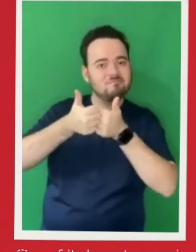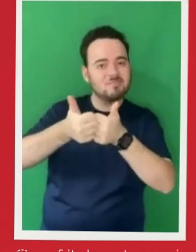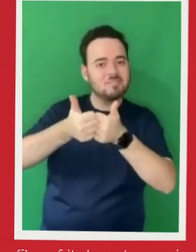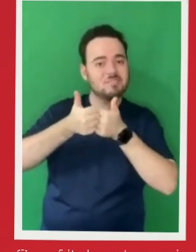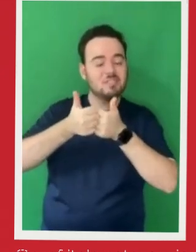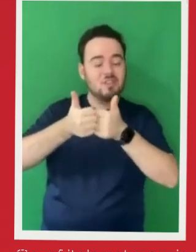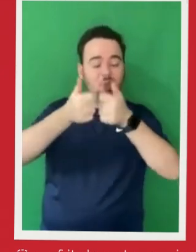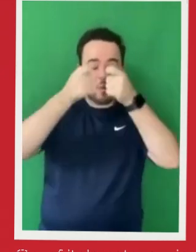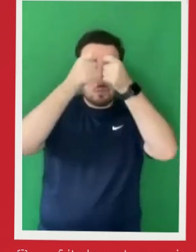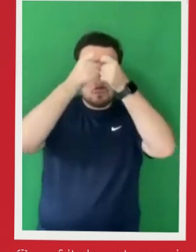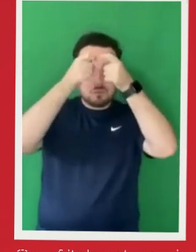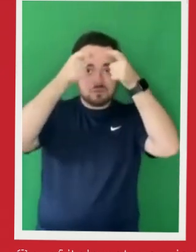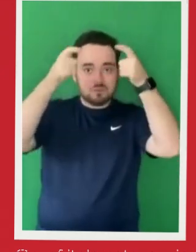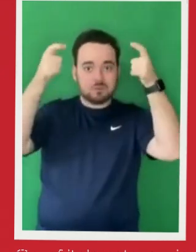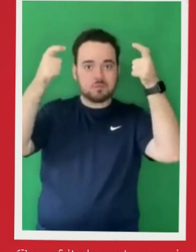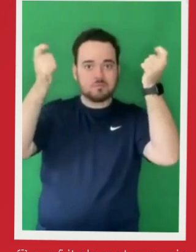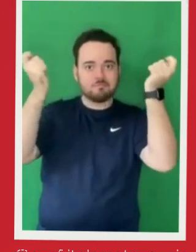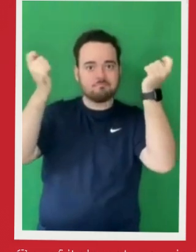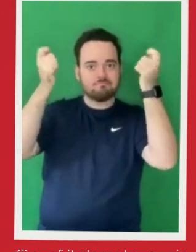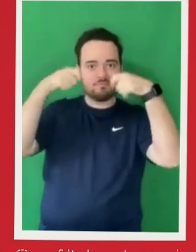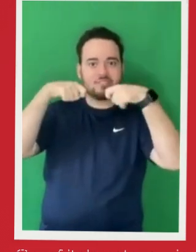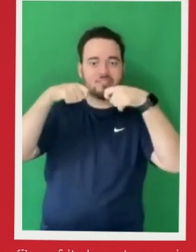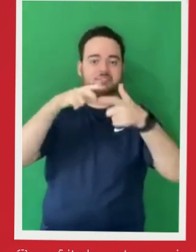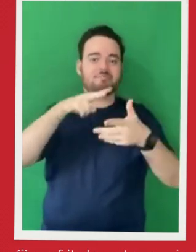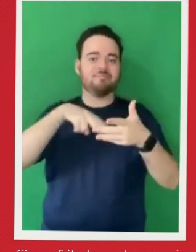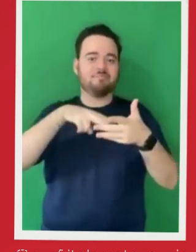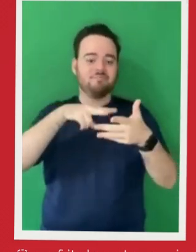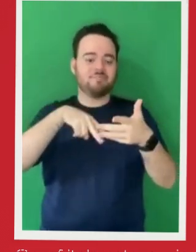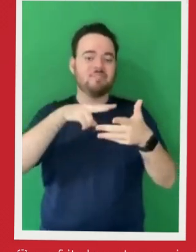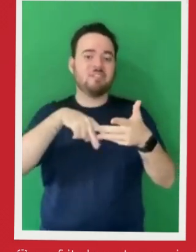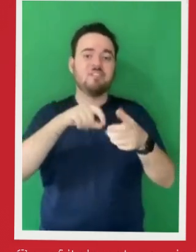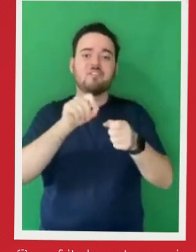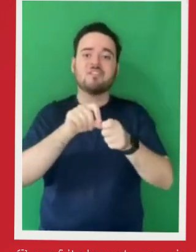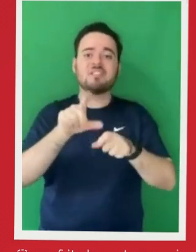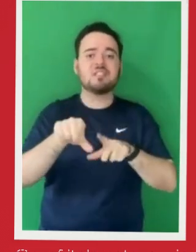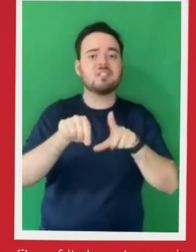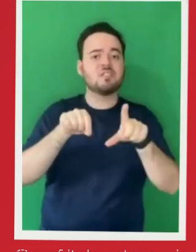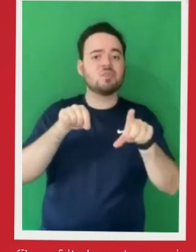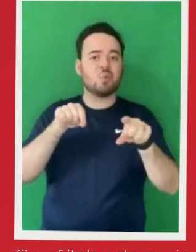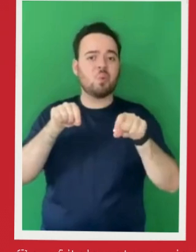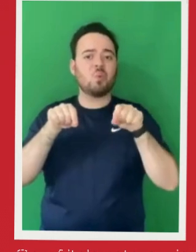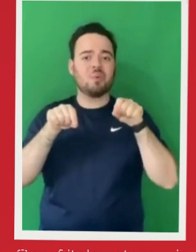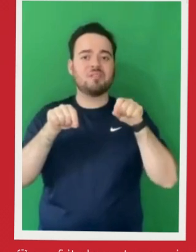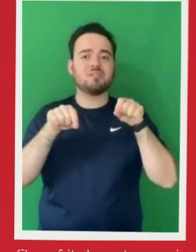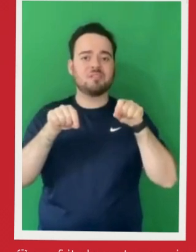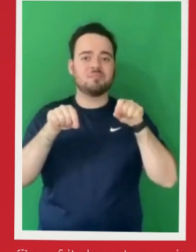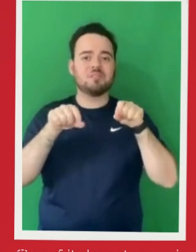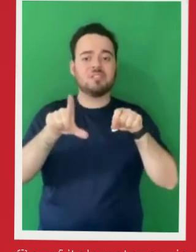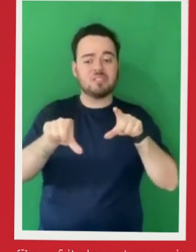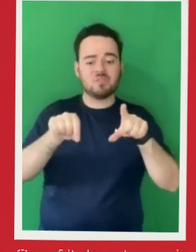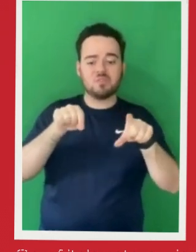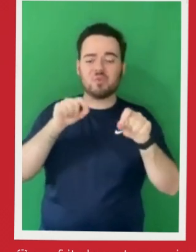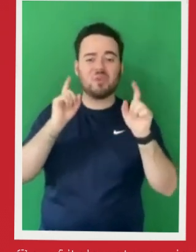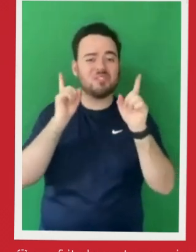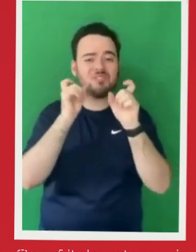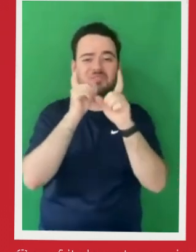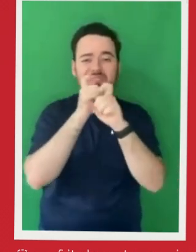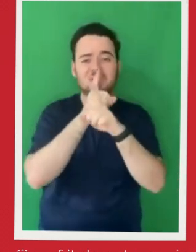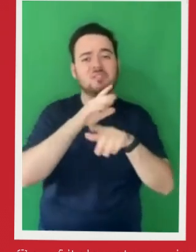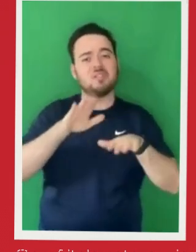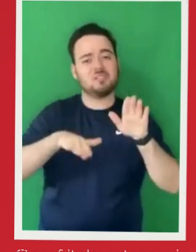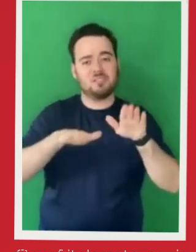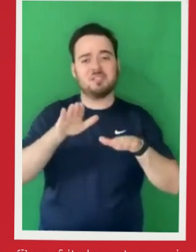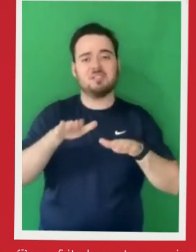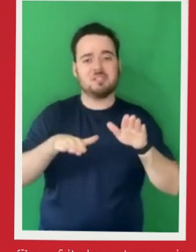acompanha, que ela sempre é maior do que a nossa capacidade de ler. Então, ler tem que ser fazer escolhas. E essas são